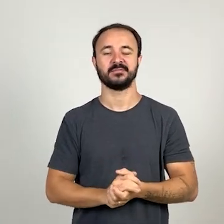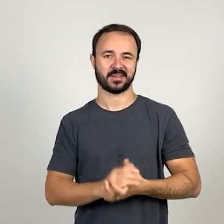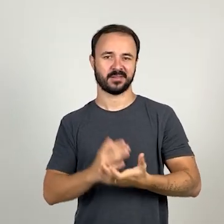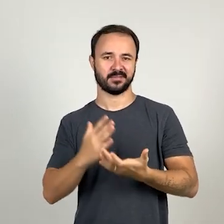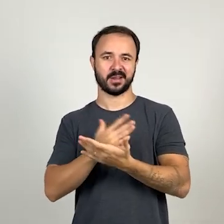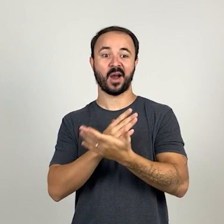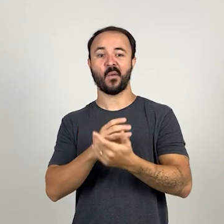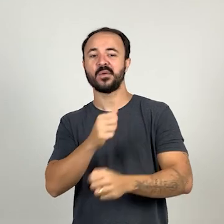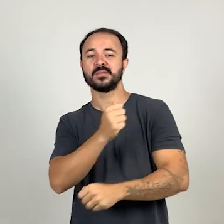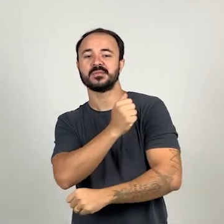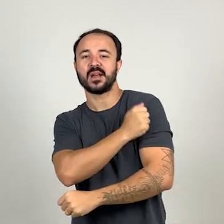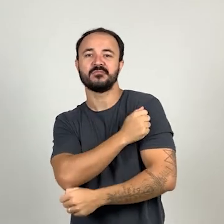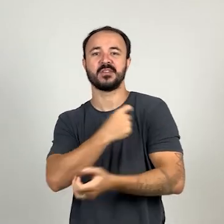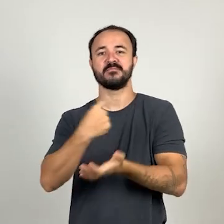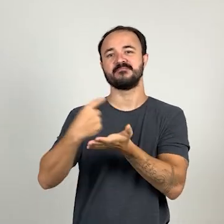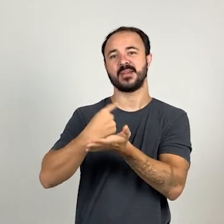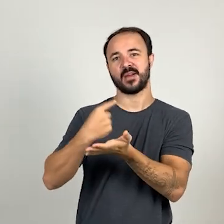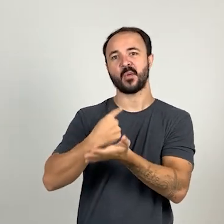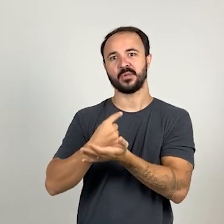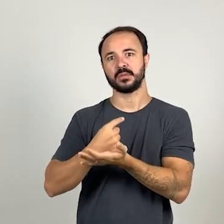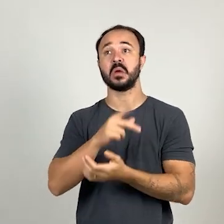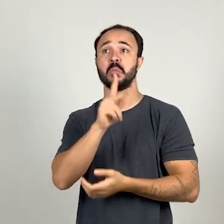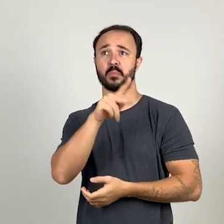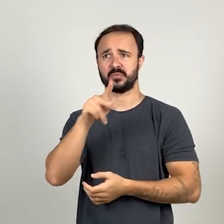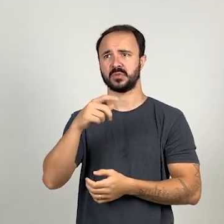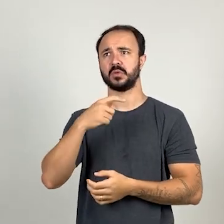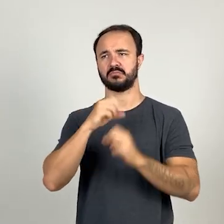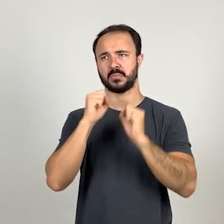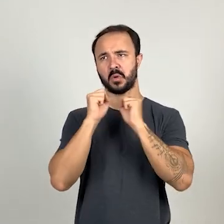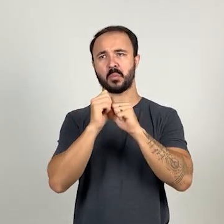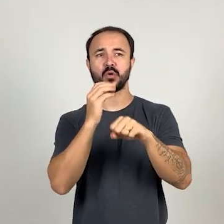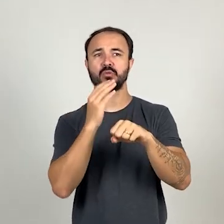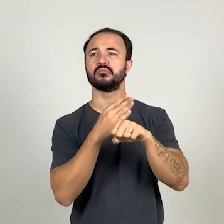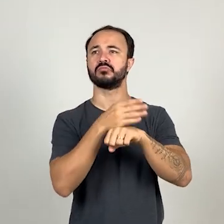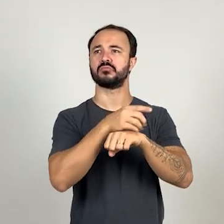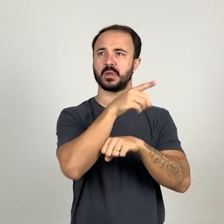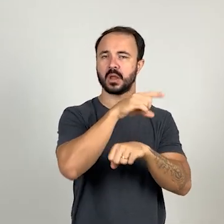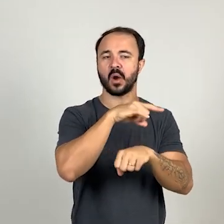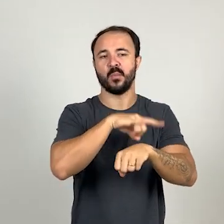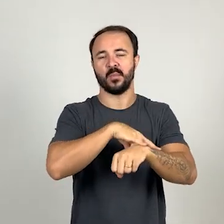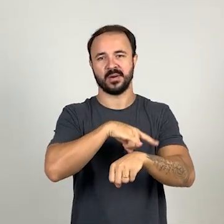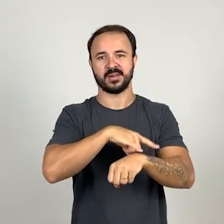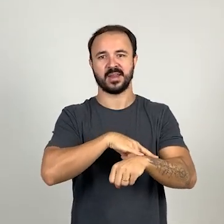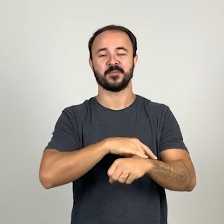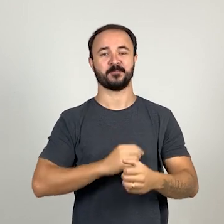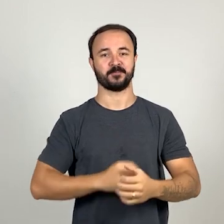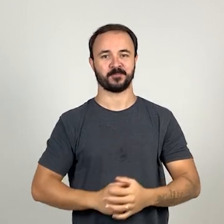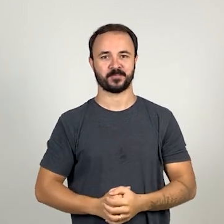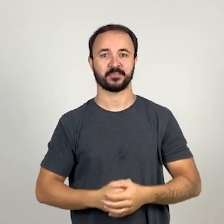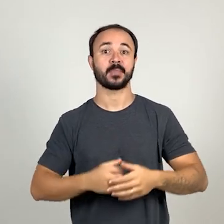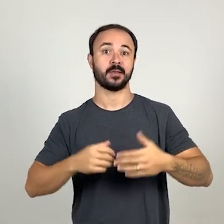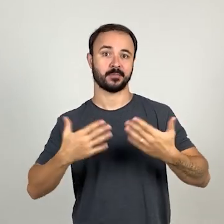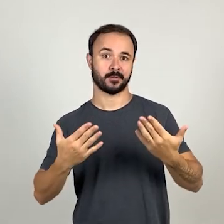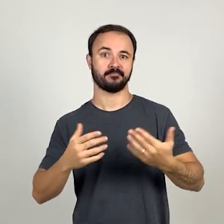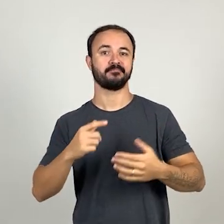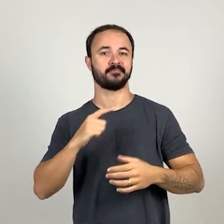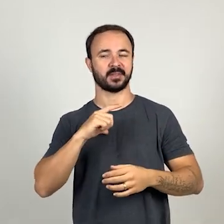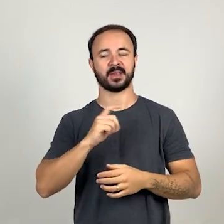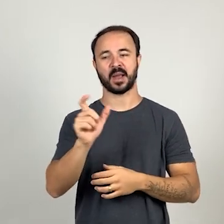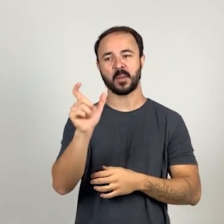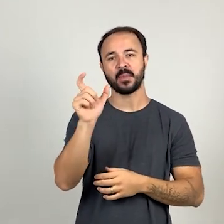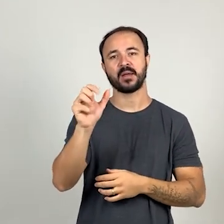aula. Alguns falam, teacher, may I go to the bathroom? Professora, eu poderia ir ao banheiro? Eu posso ir ao